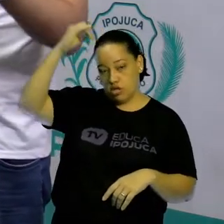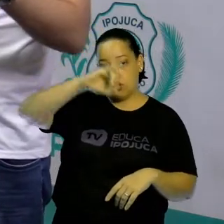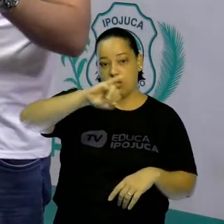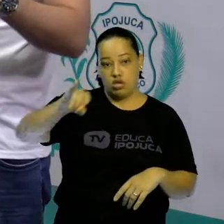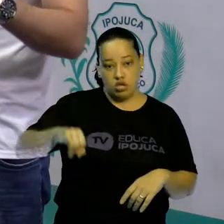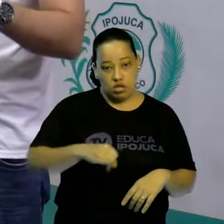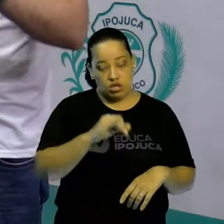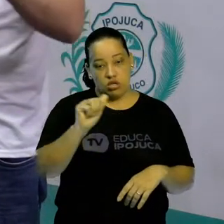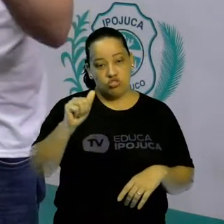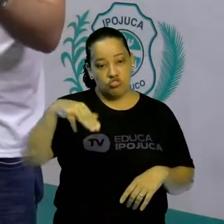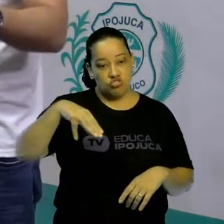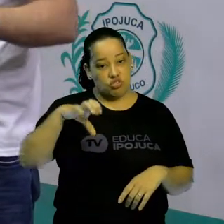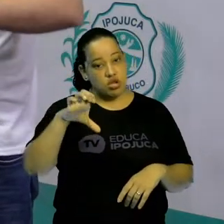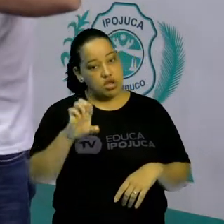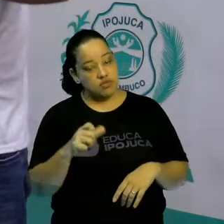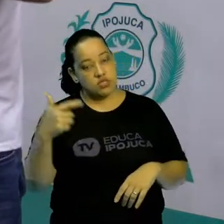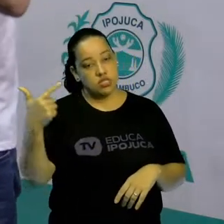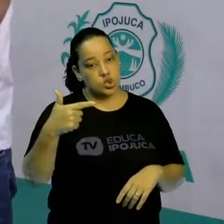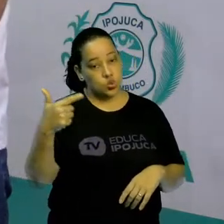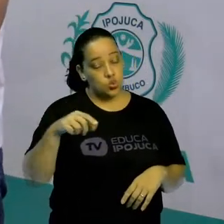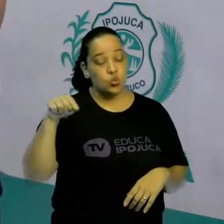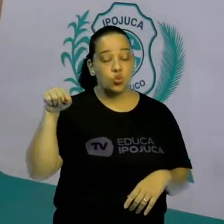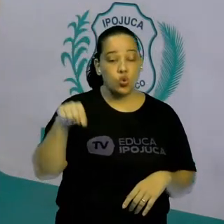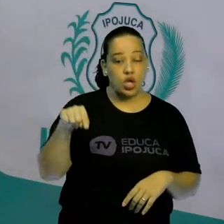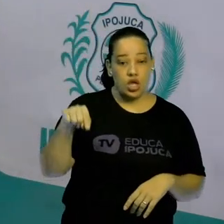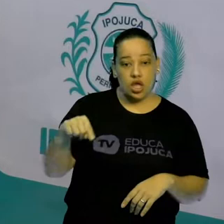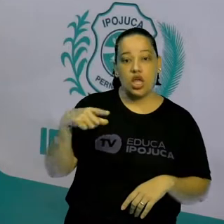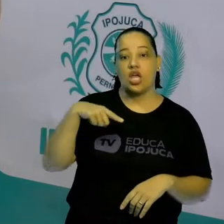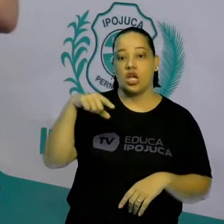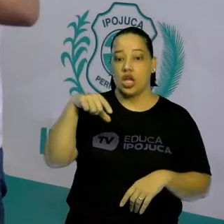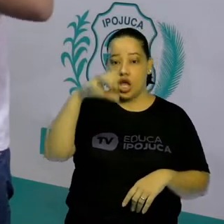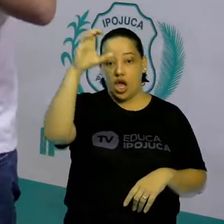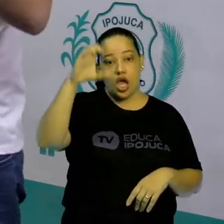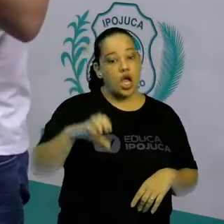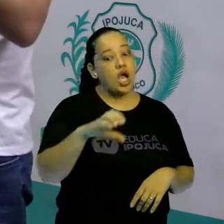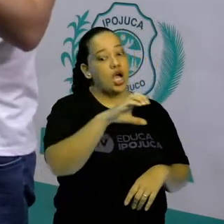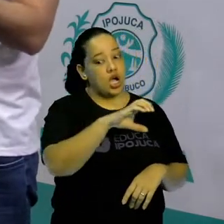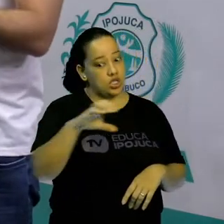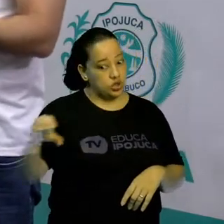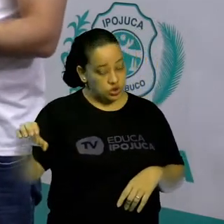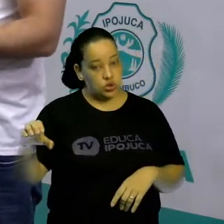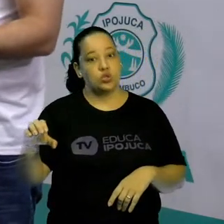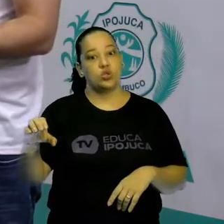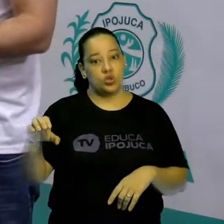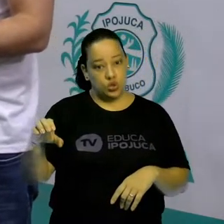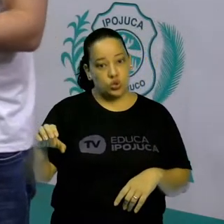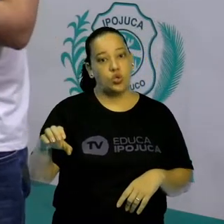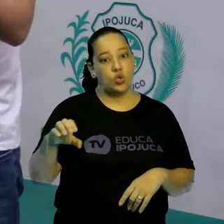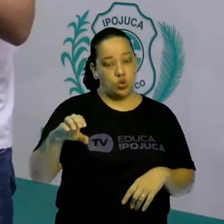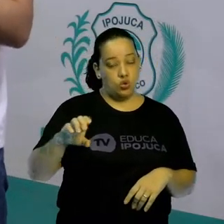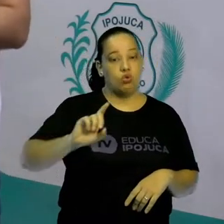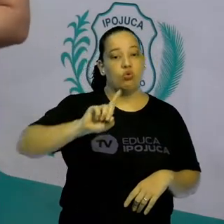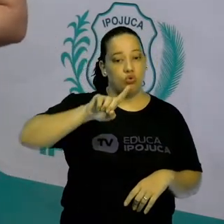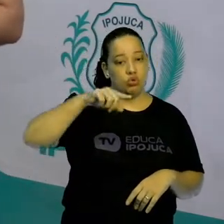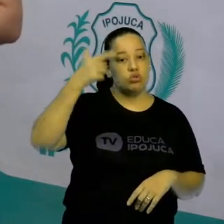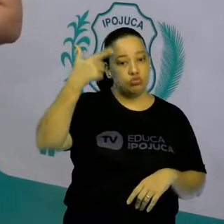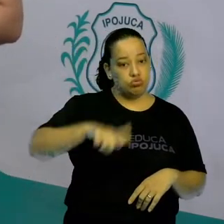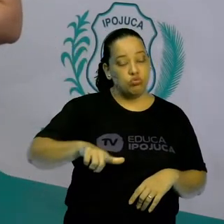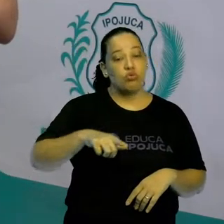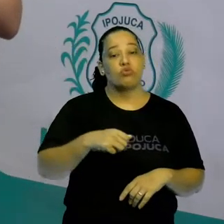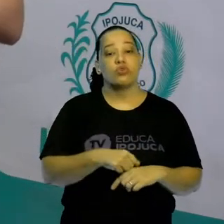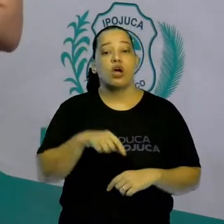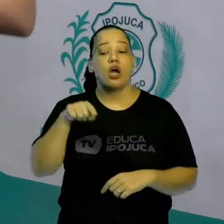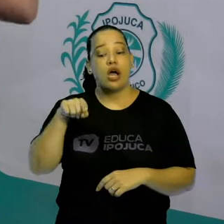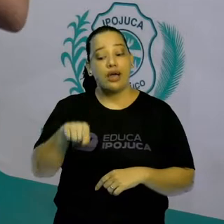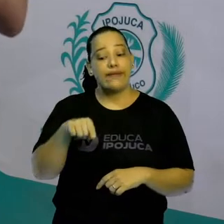rei James II, ele volta ao catolicismo, ele se converte novamente ao catolicismo. E com isso,